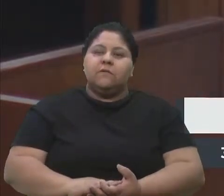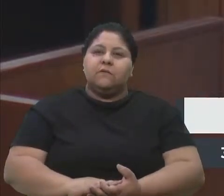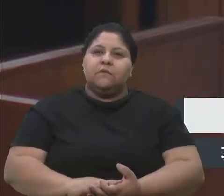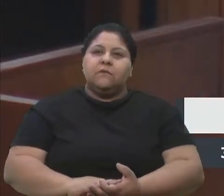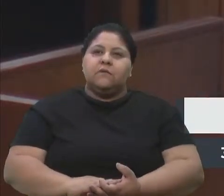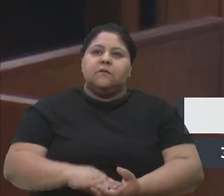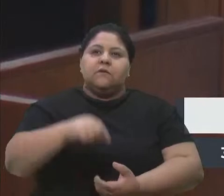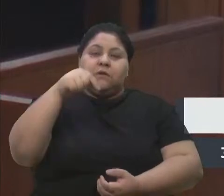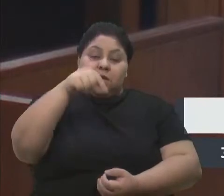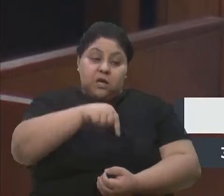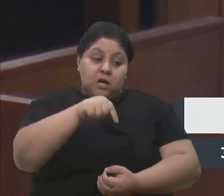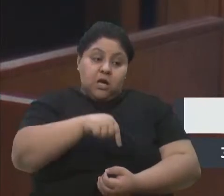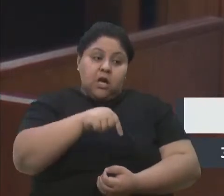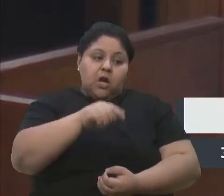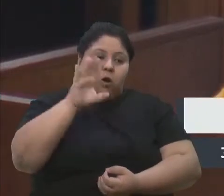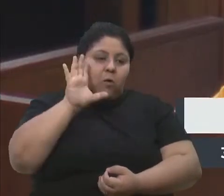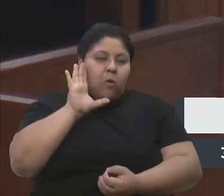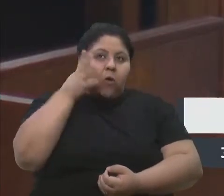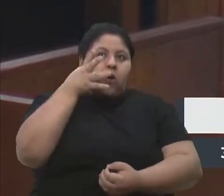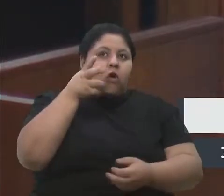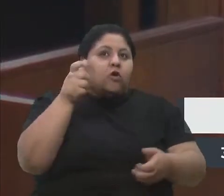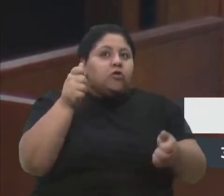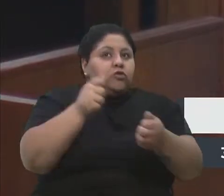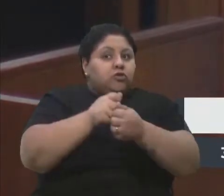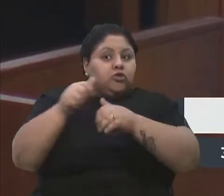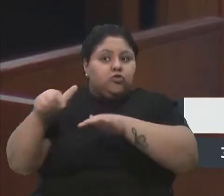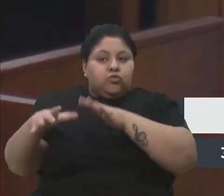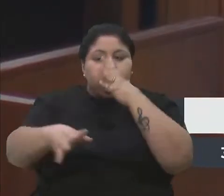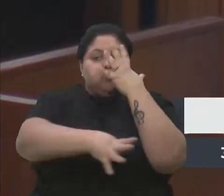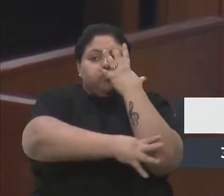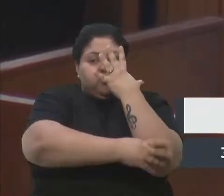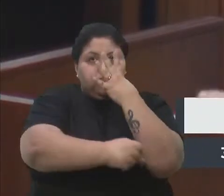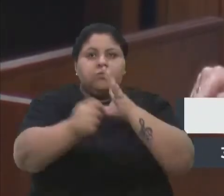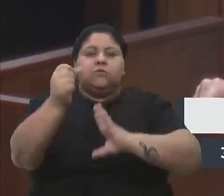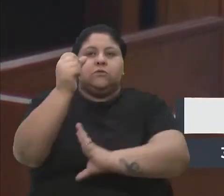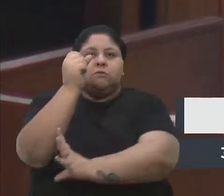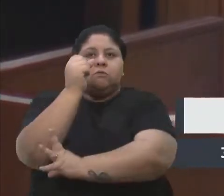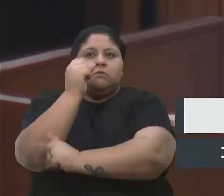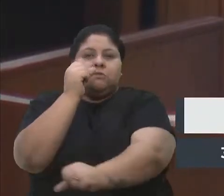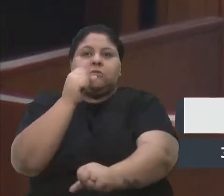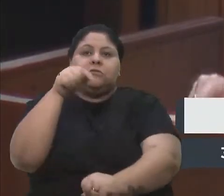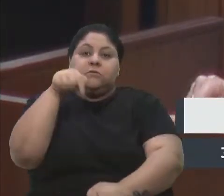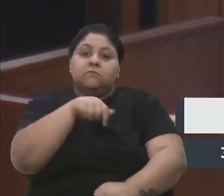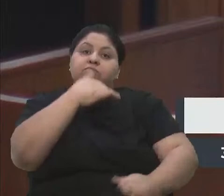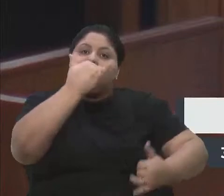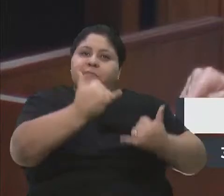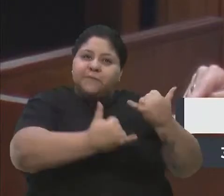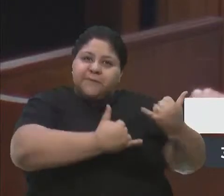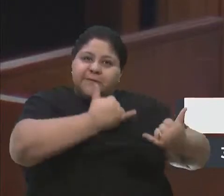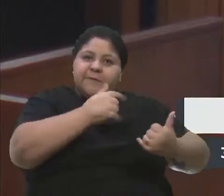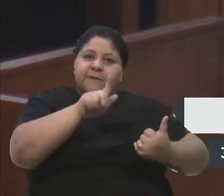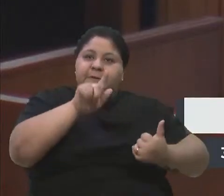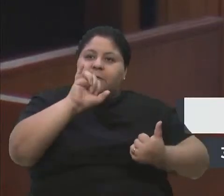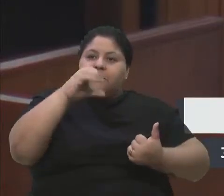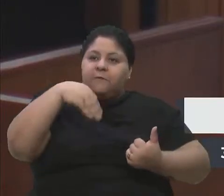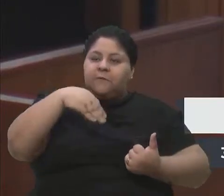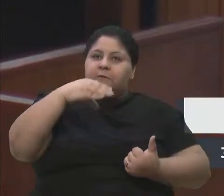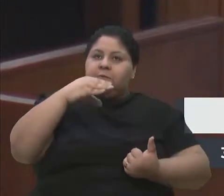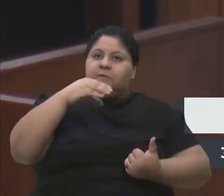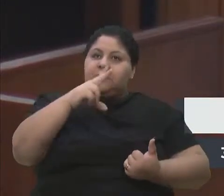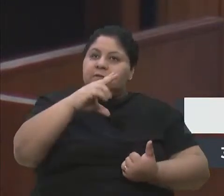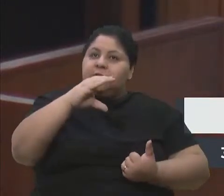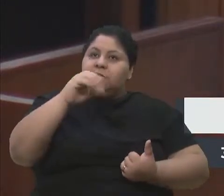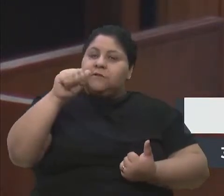Está sendo realizada este ano, junto com a Semana Farroupilha, esta gincana cultural, a primeira gincana